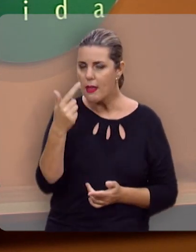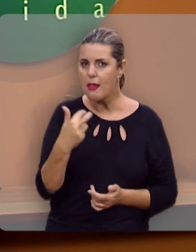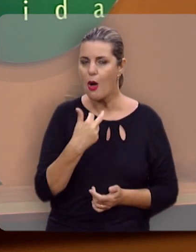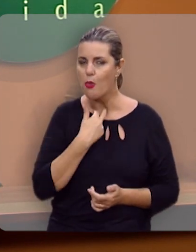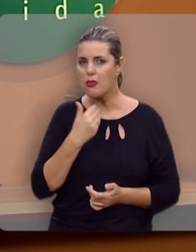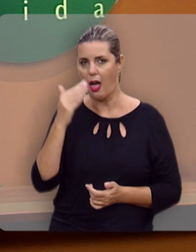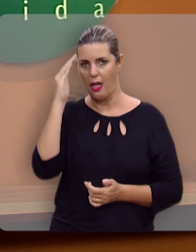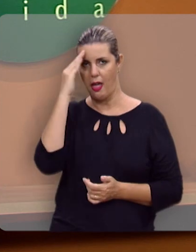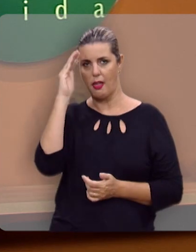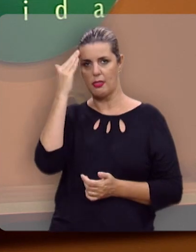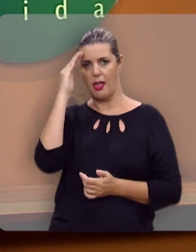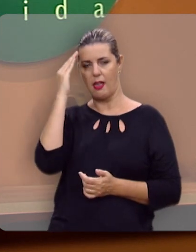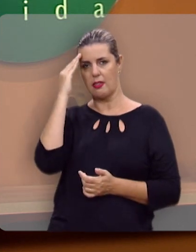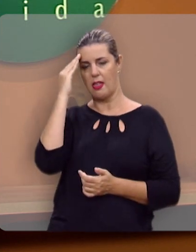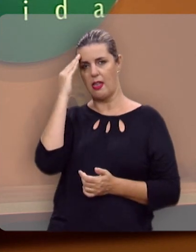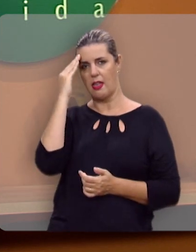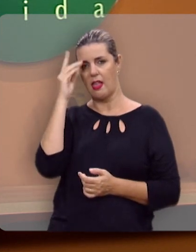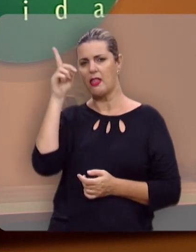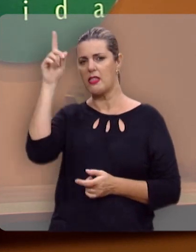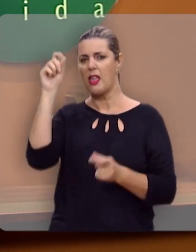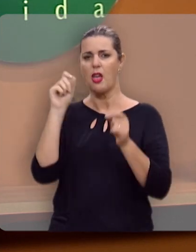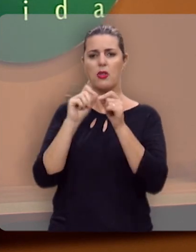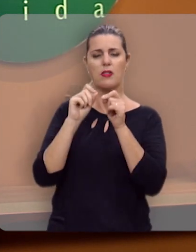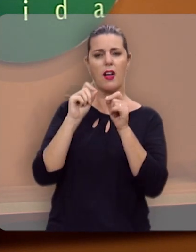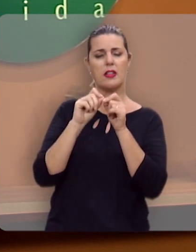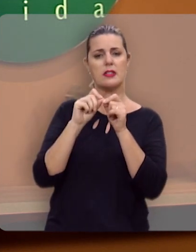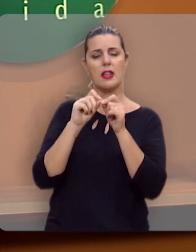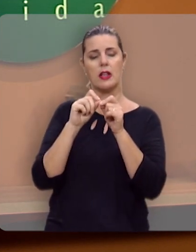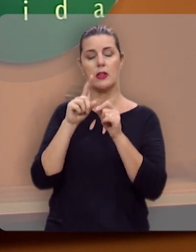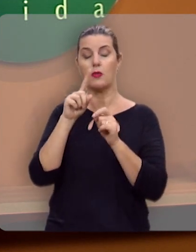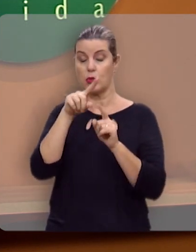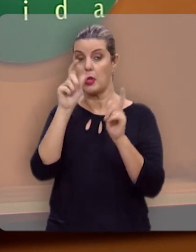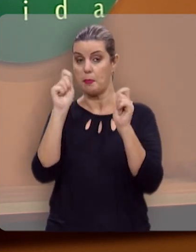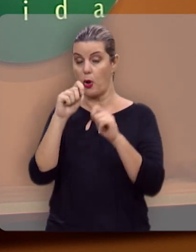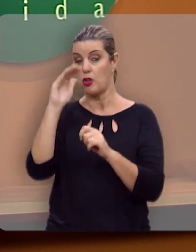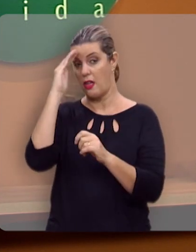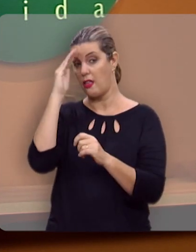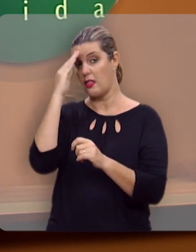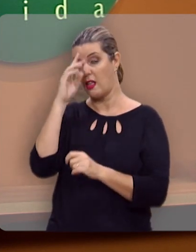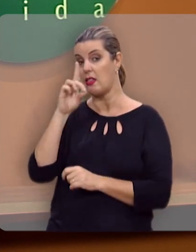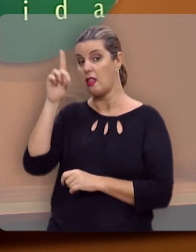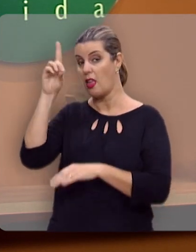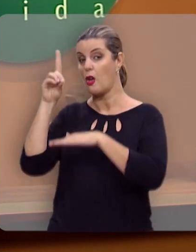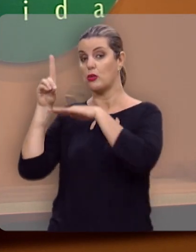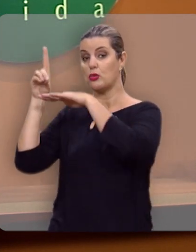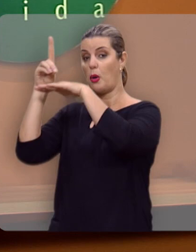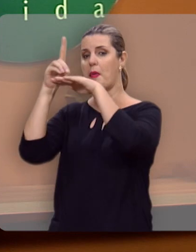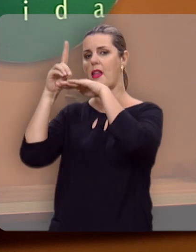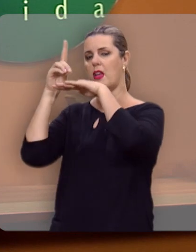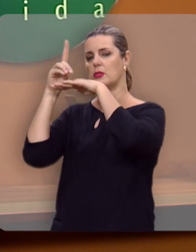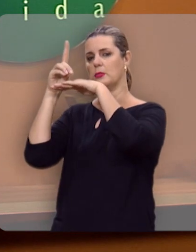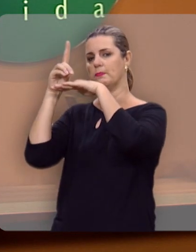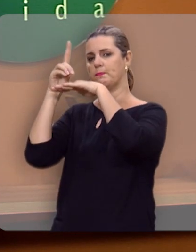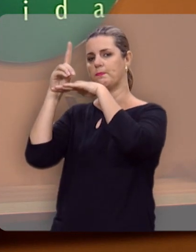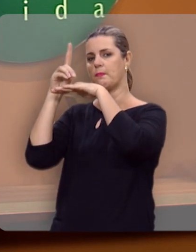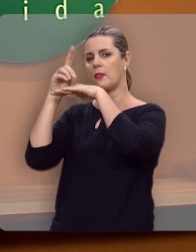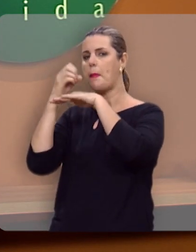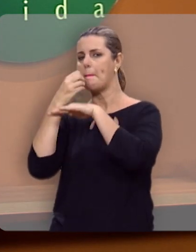você não pode entender o que Deus está fazendo, você pode entender Deus. Ele é